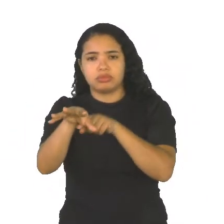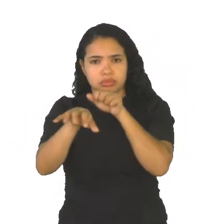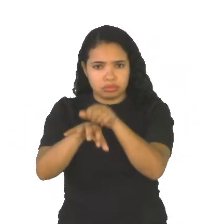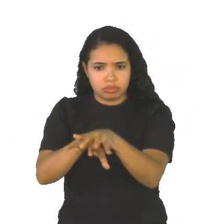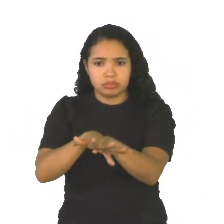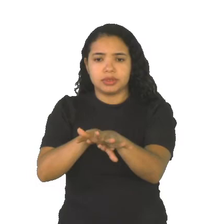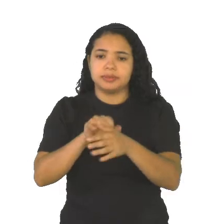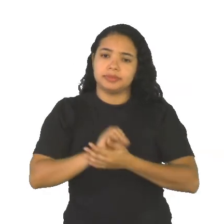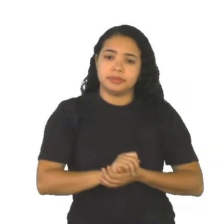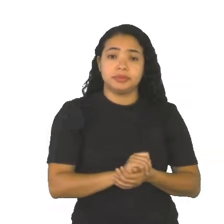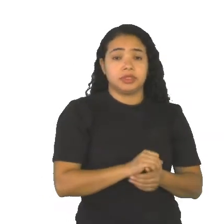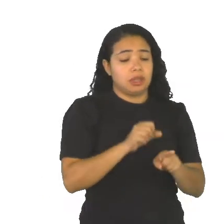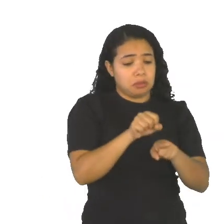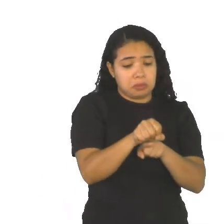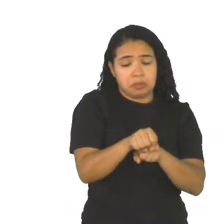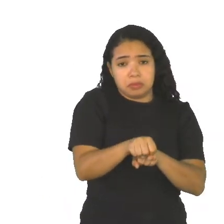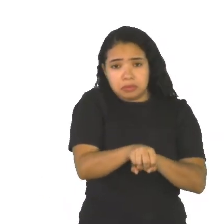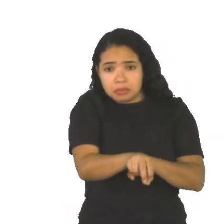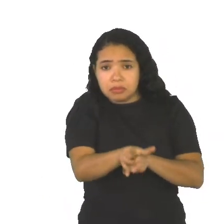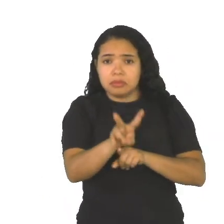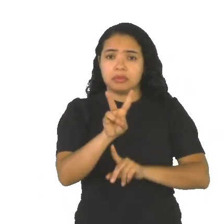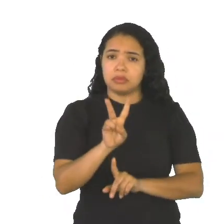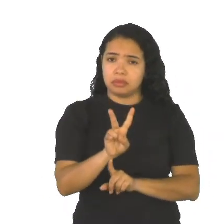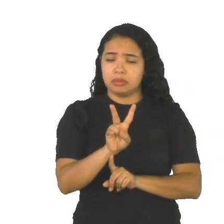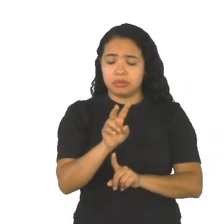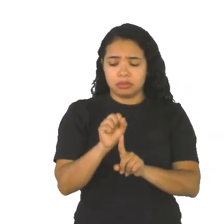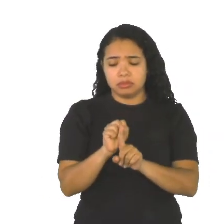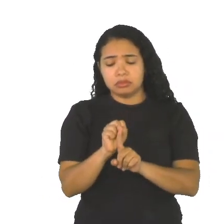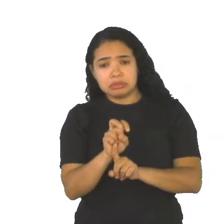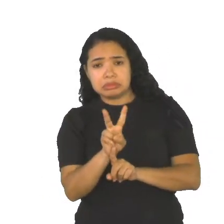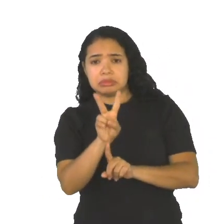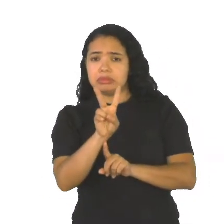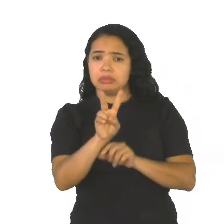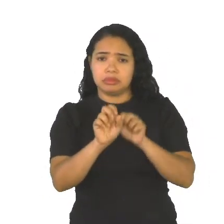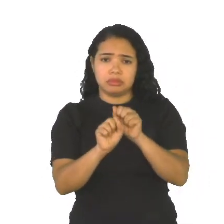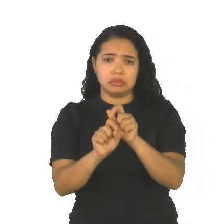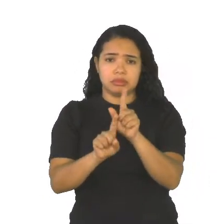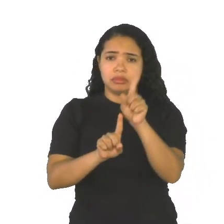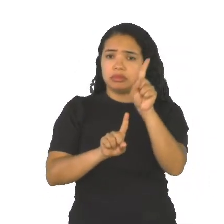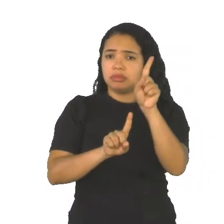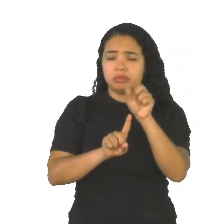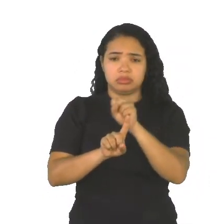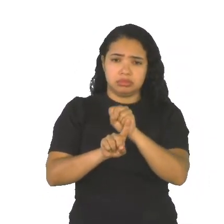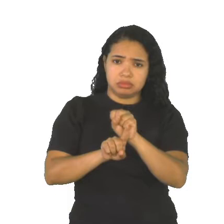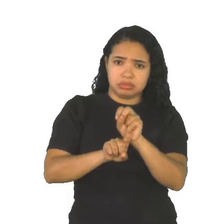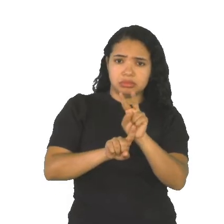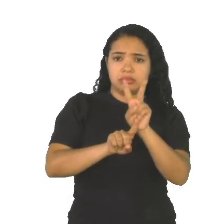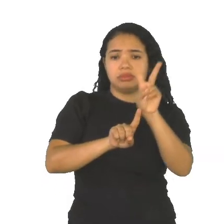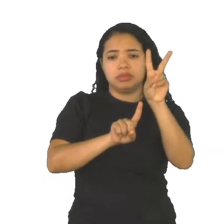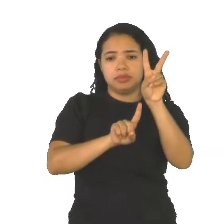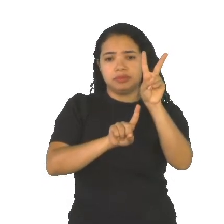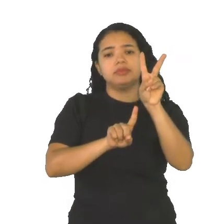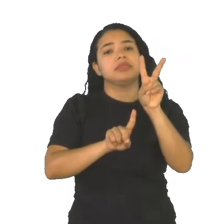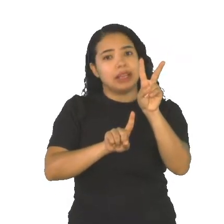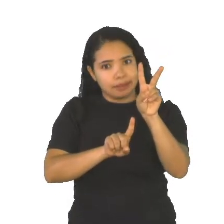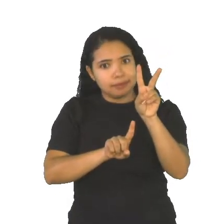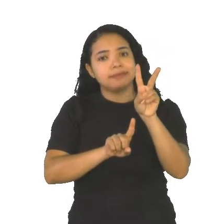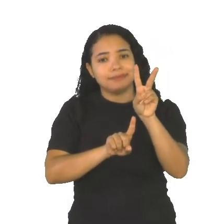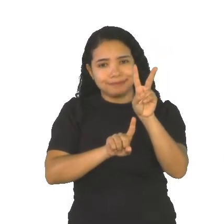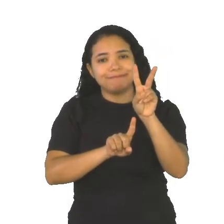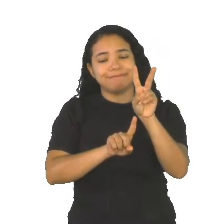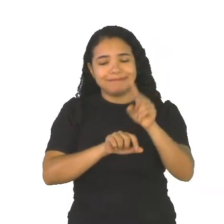por brotamento, fragmentação ou esporulação. Quando eu falo brotamento, é brotar mesmo, a gente vai, puf,